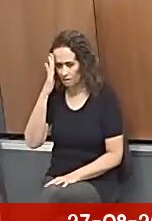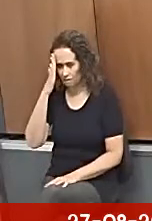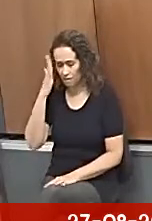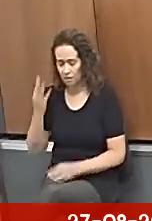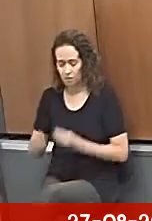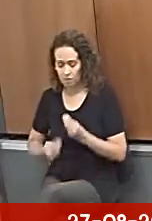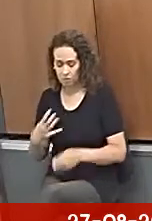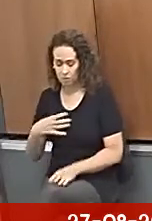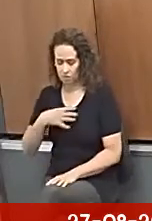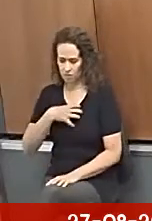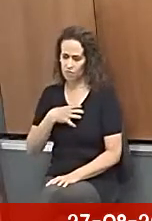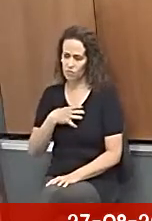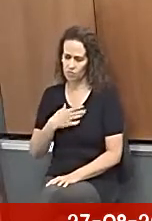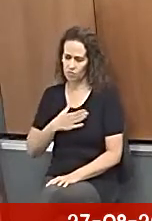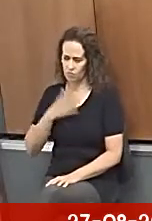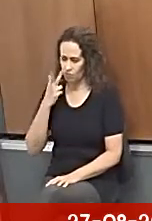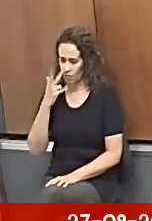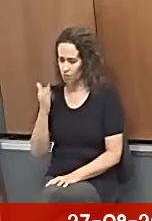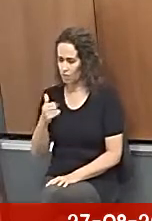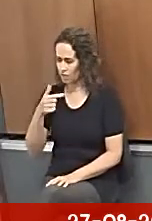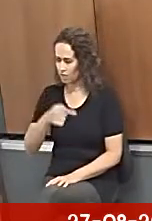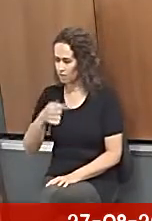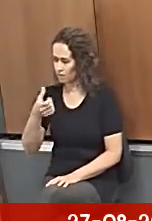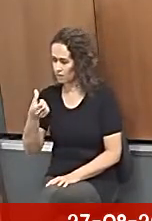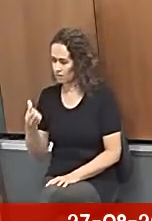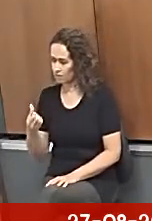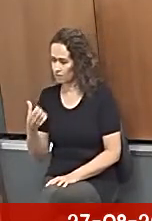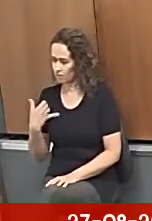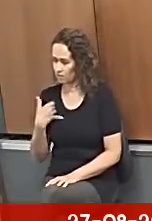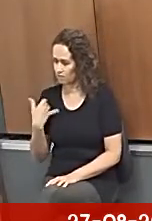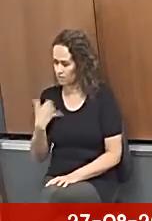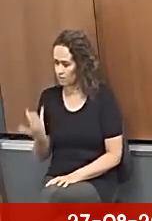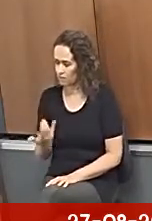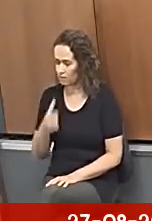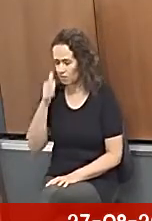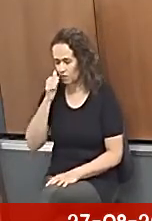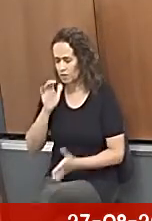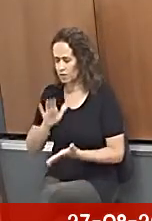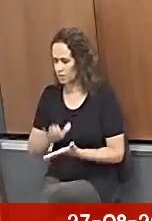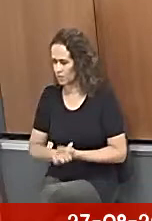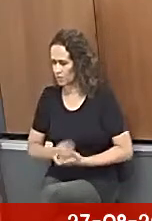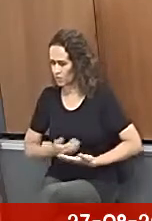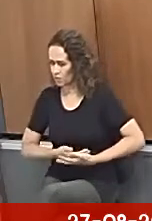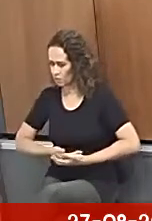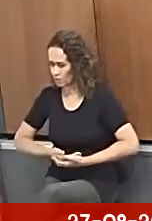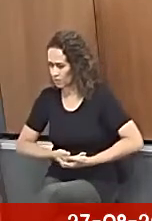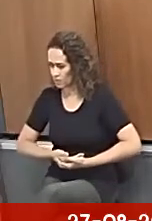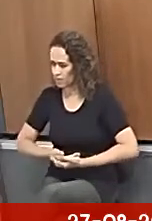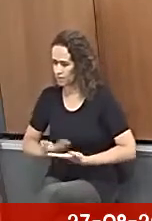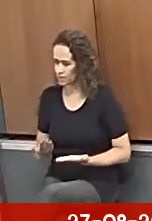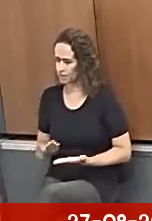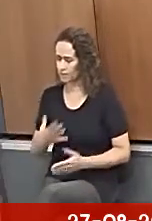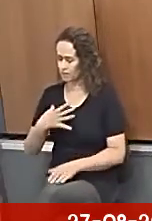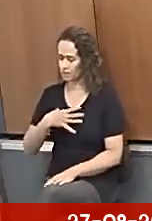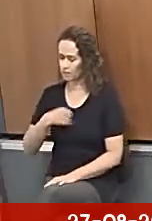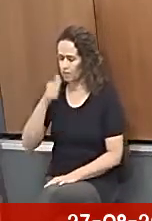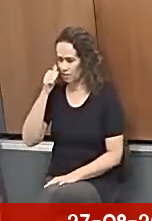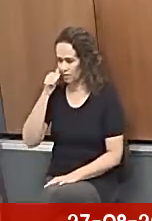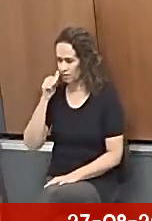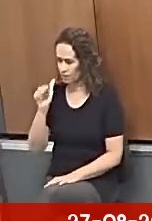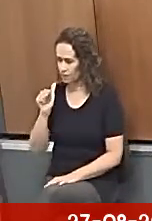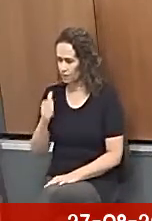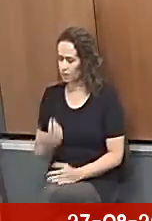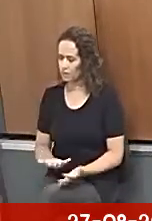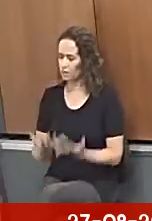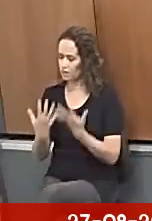76 anos a minha esposa com um bebê de colo uma criança de 3 anos uma filha com síndrome de down a minha filha seria homenageada